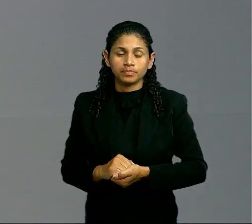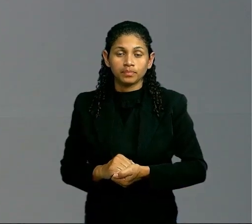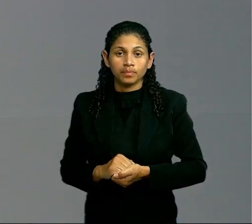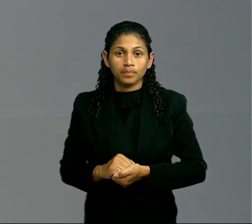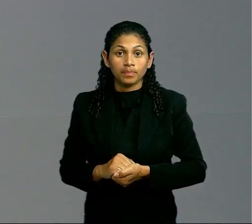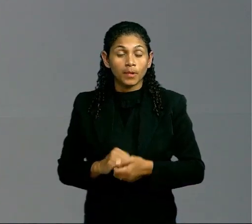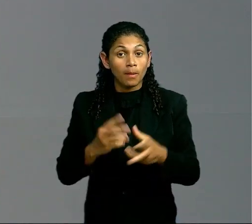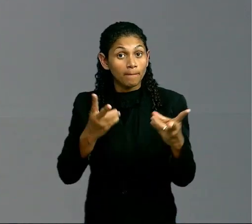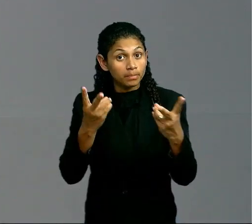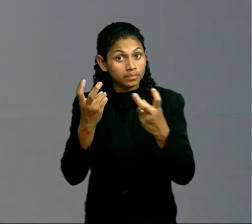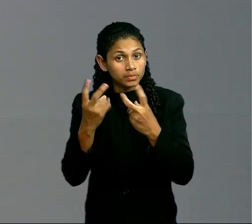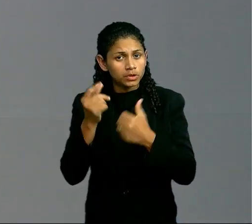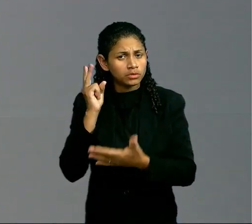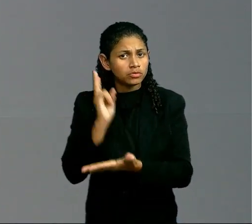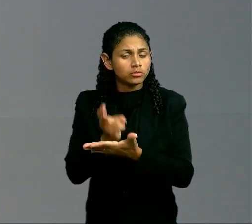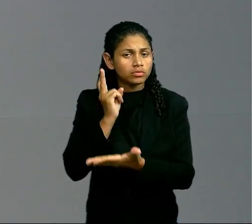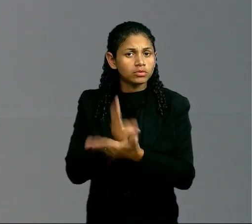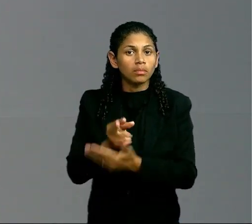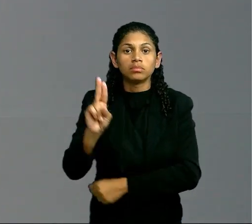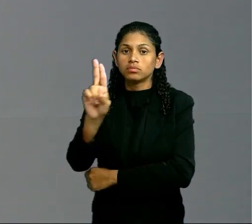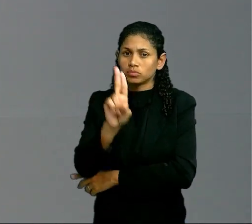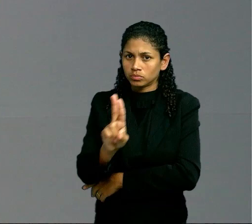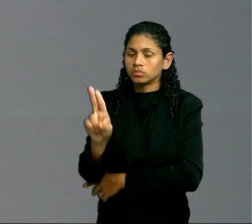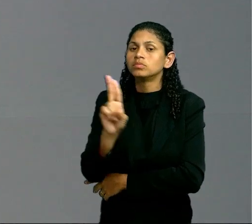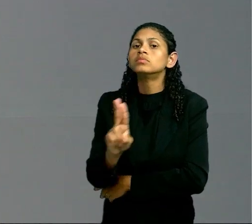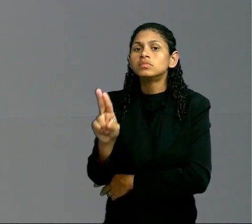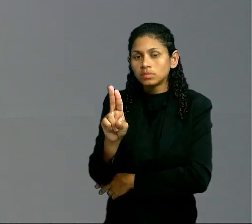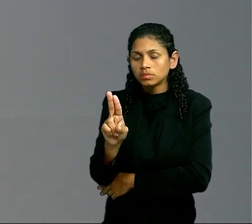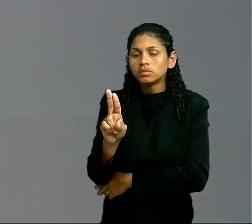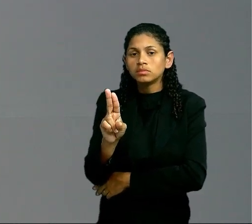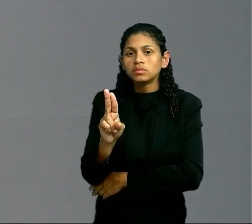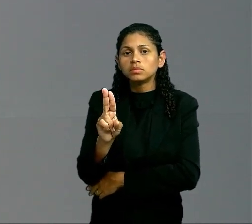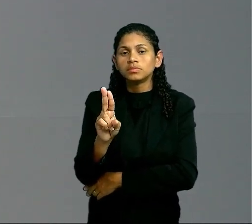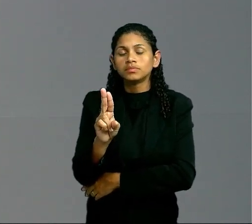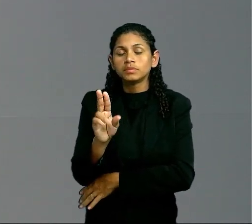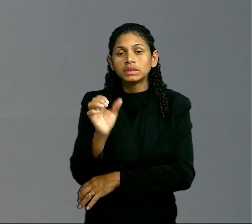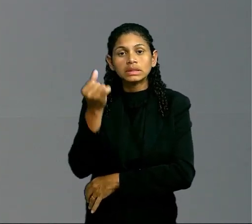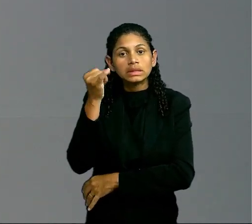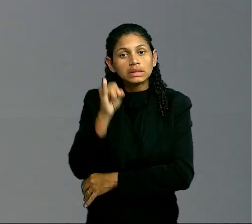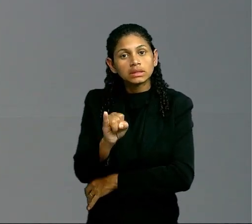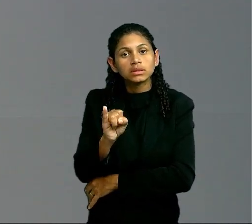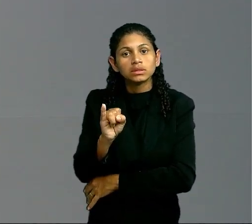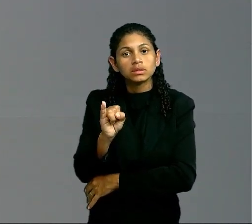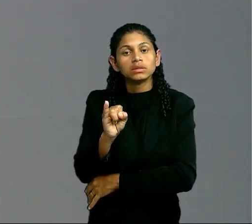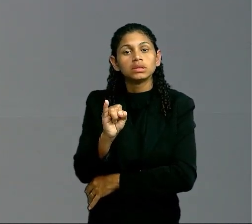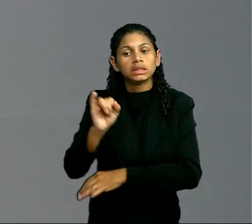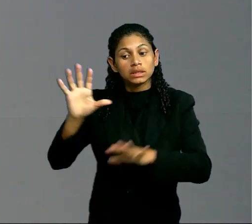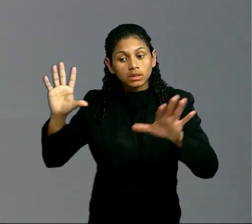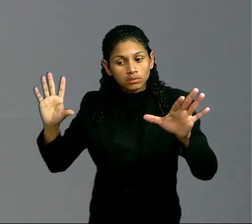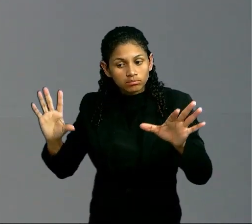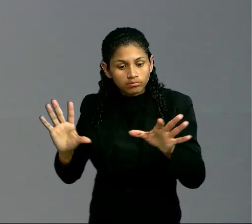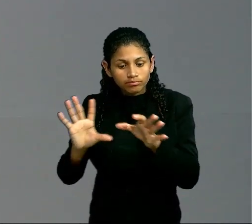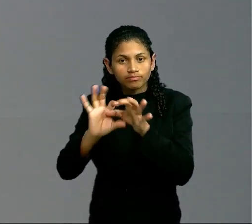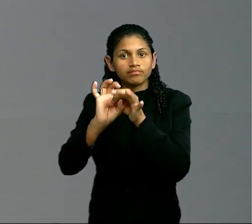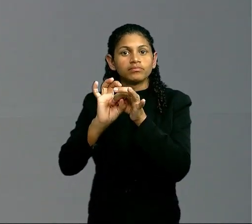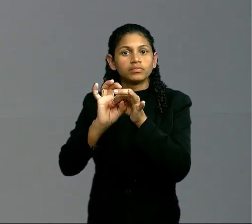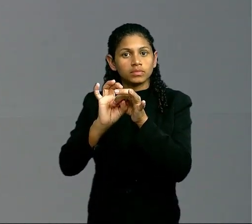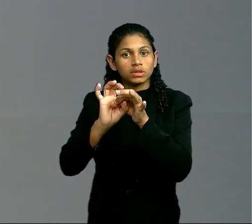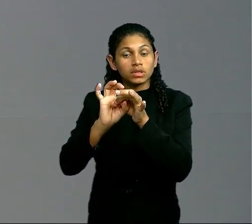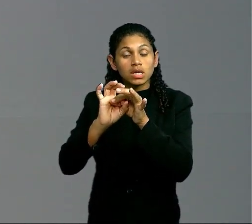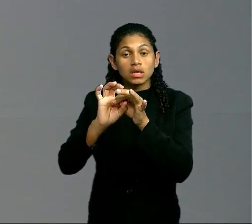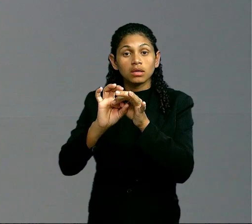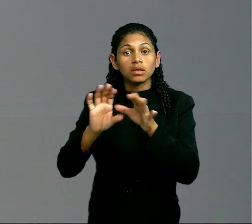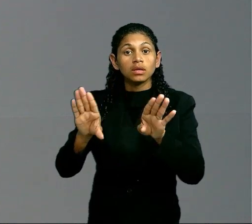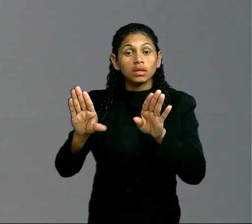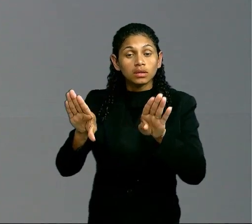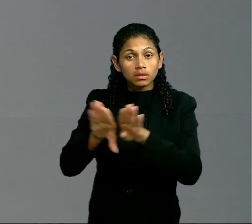observem sempre o uso, ok? Observem sempre se ela está fazendo essa questão adversa,